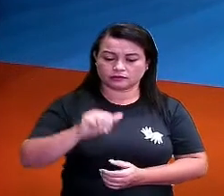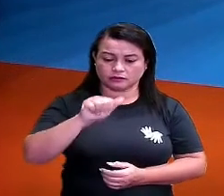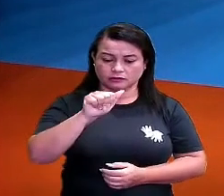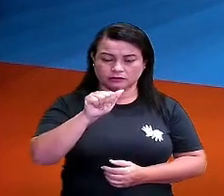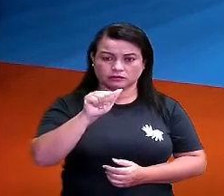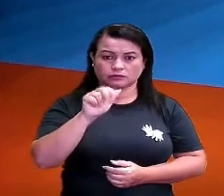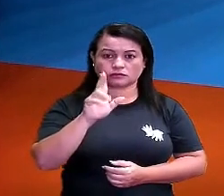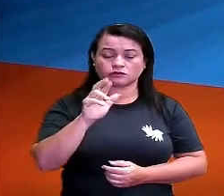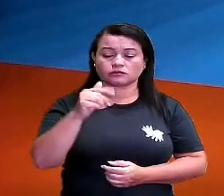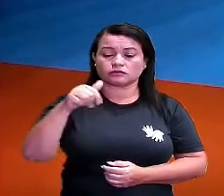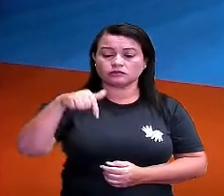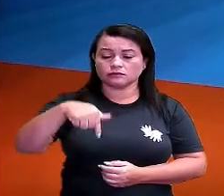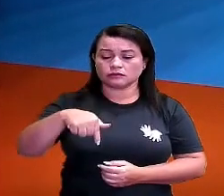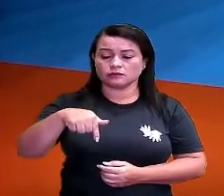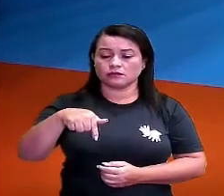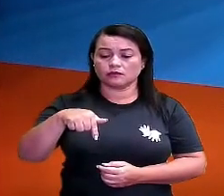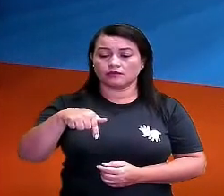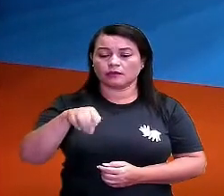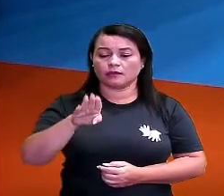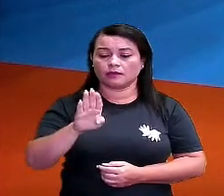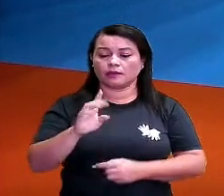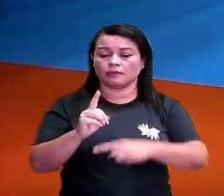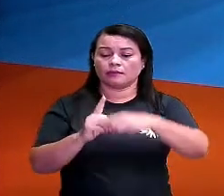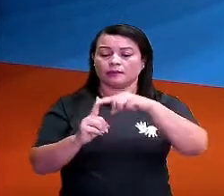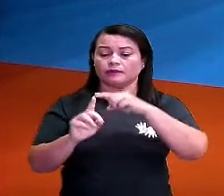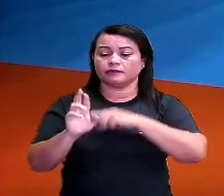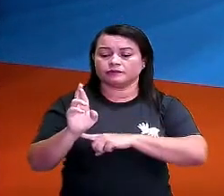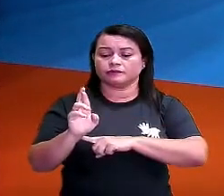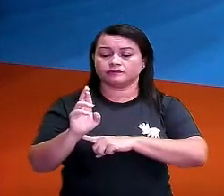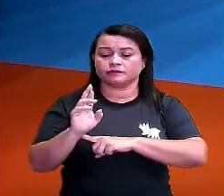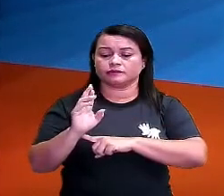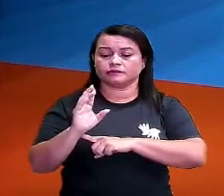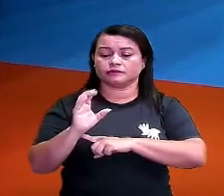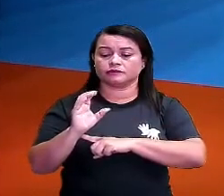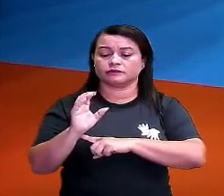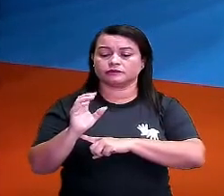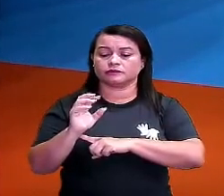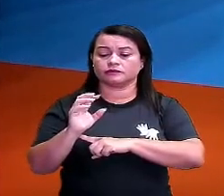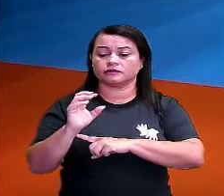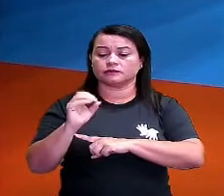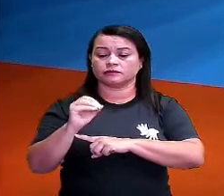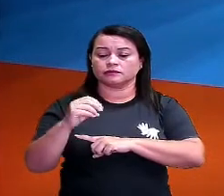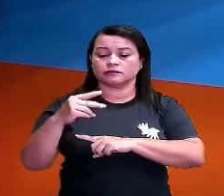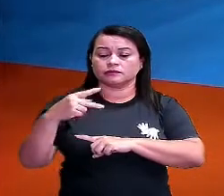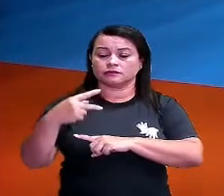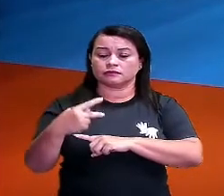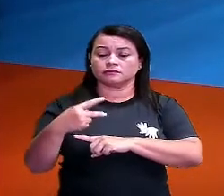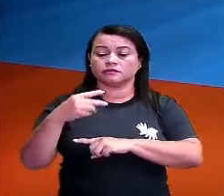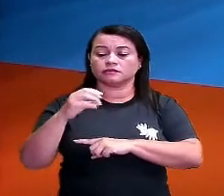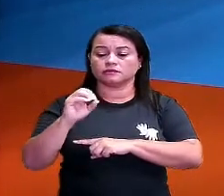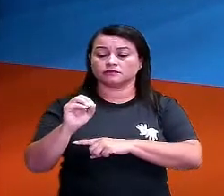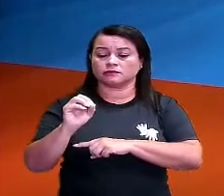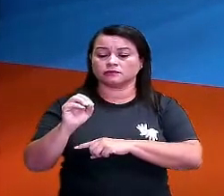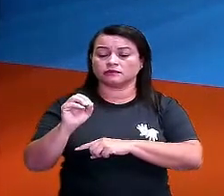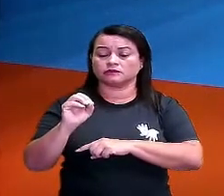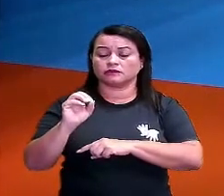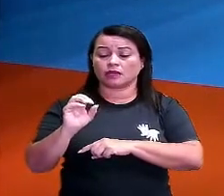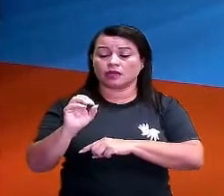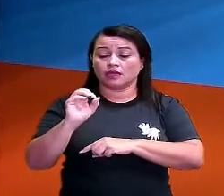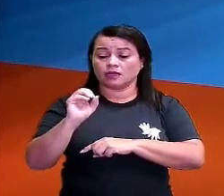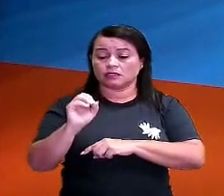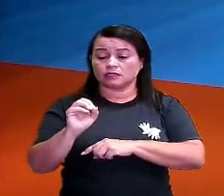igual a Q vezes B mais R com R maior ou igual a 0, menor ou igual a B menos 1,